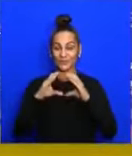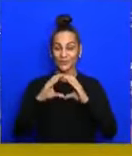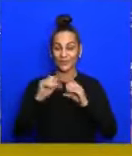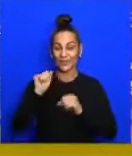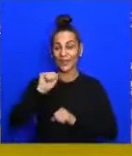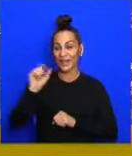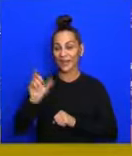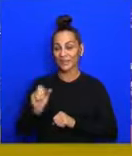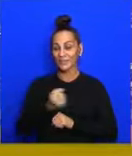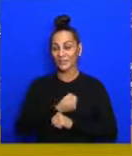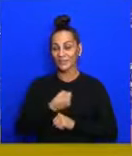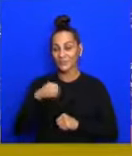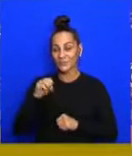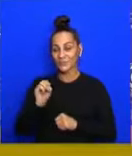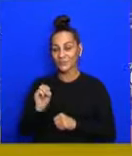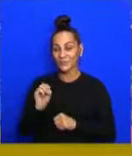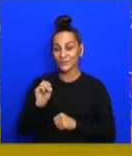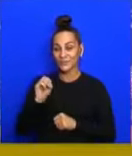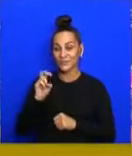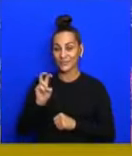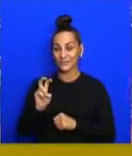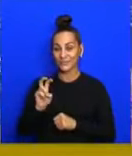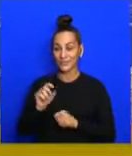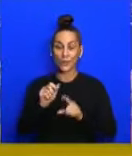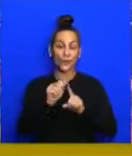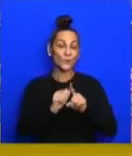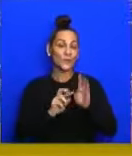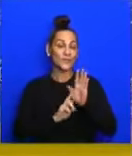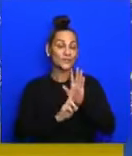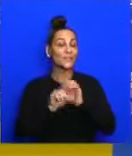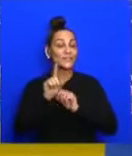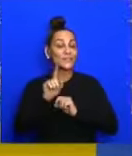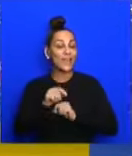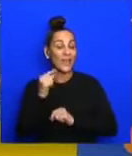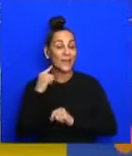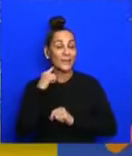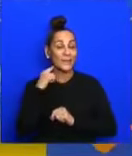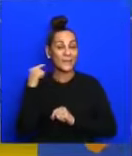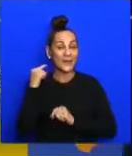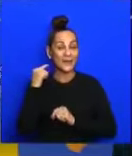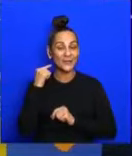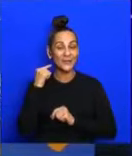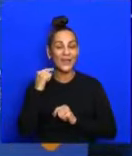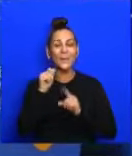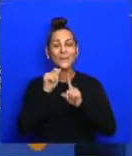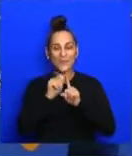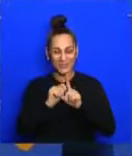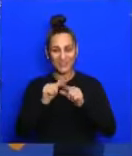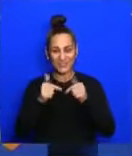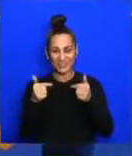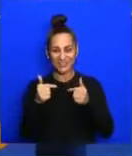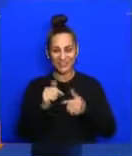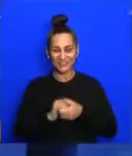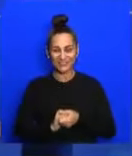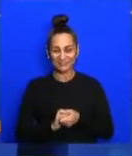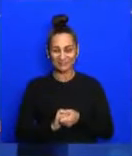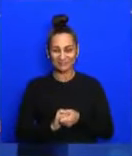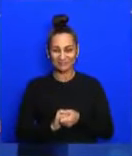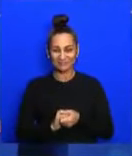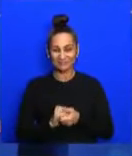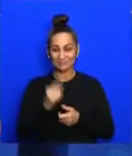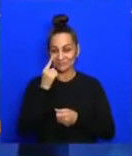azul 05. Azul 05, o mês correspondente é maio. Maio é o mês da sorte.